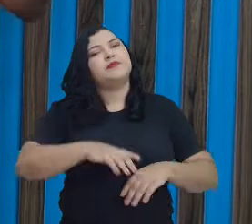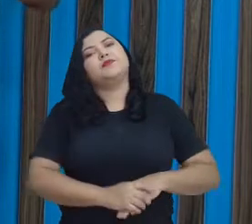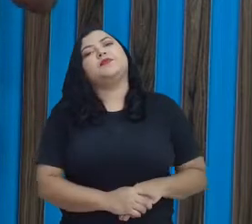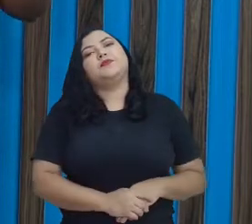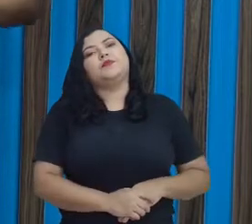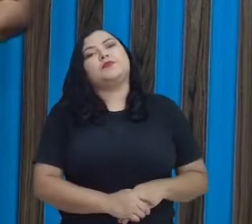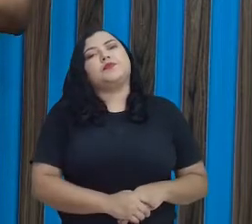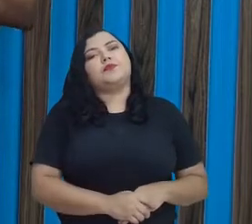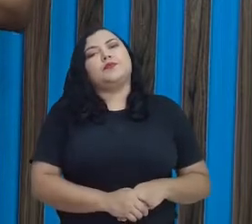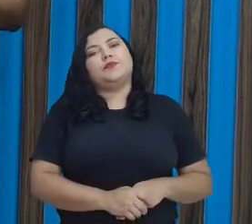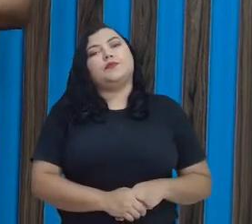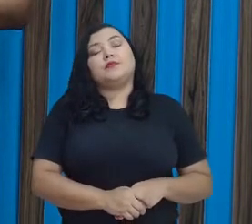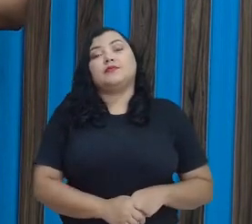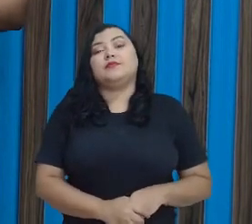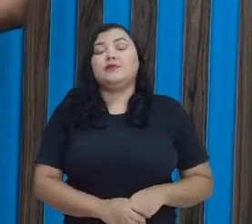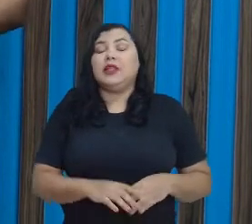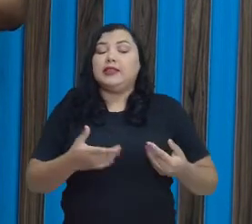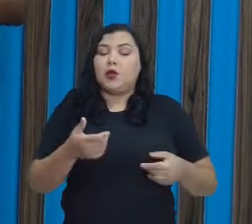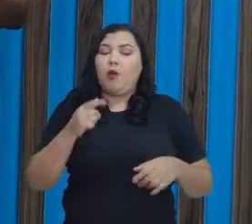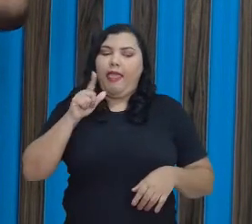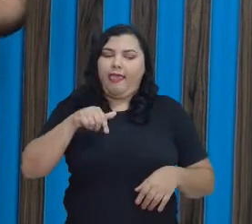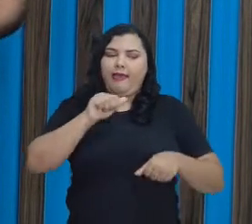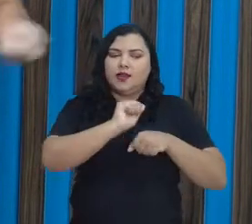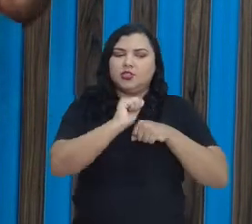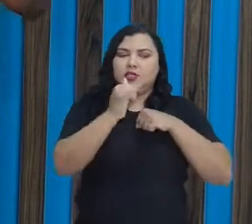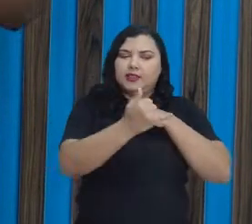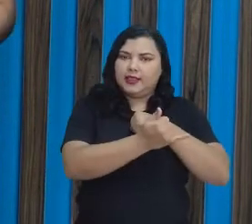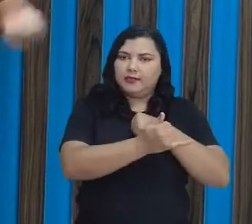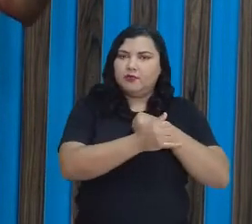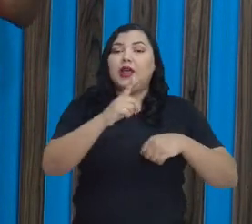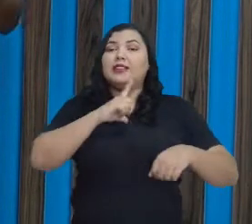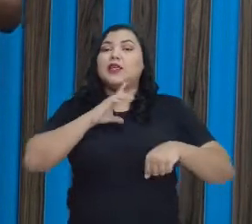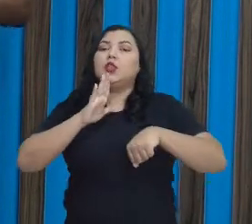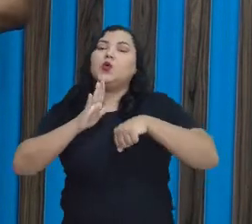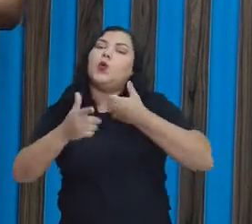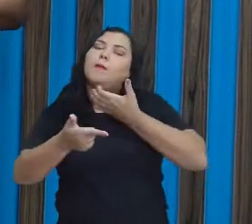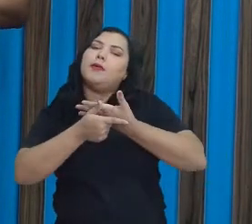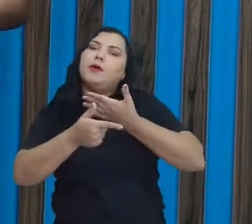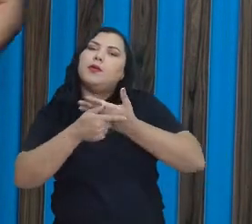adjetivos, exercendo uma função de sujeito. Isso como? Por causa do